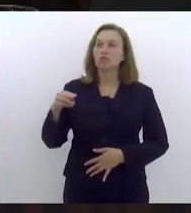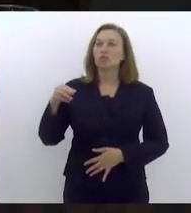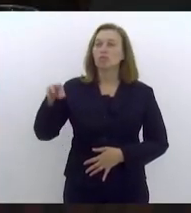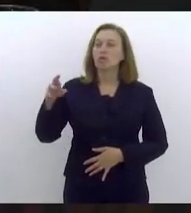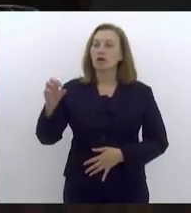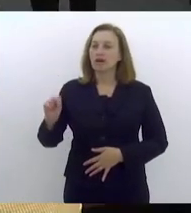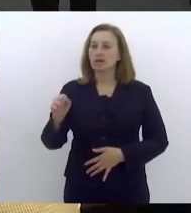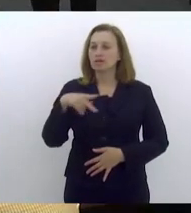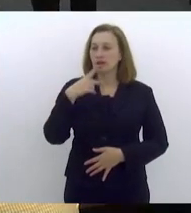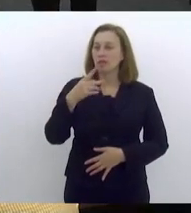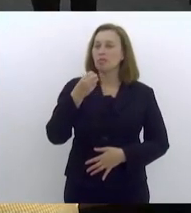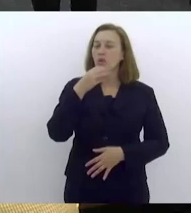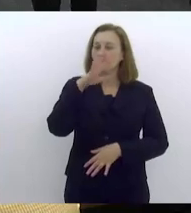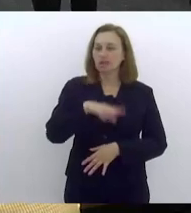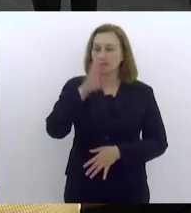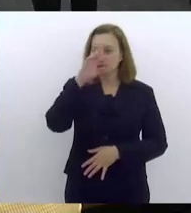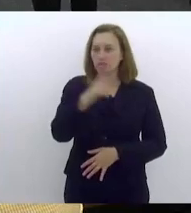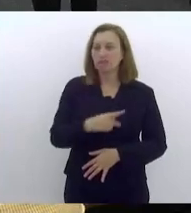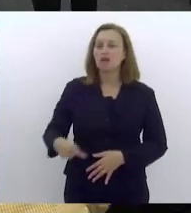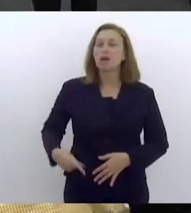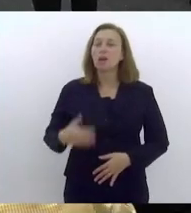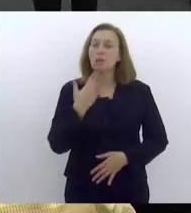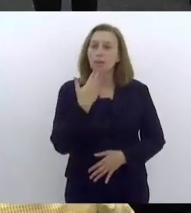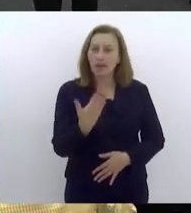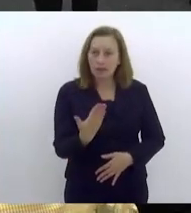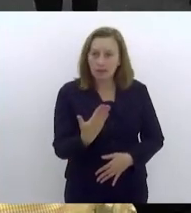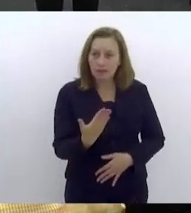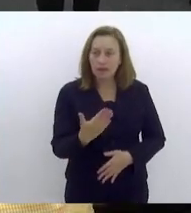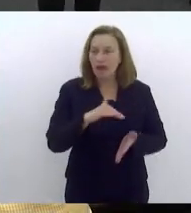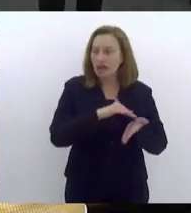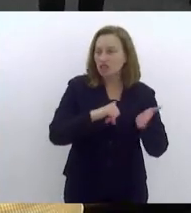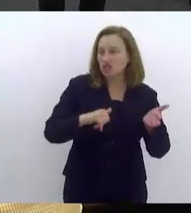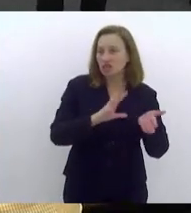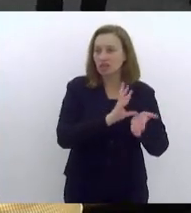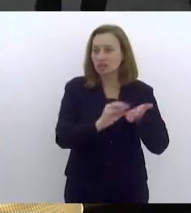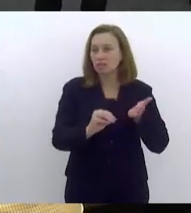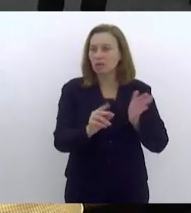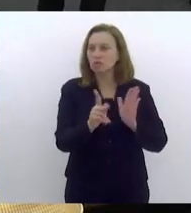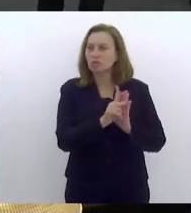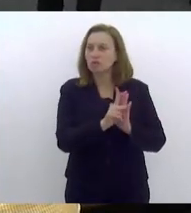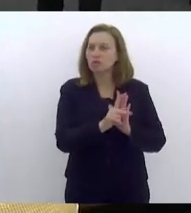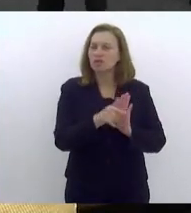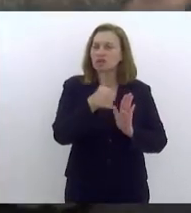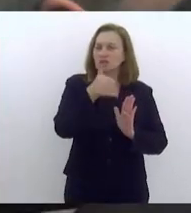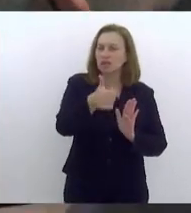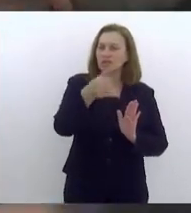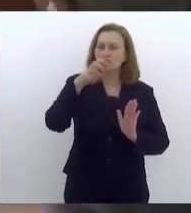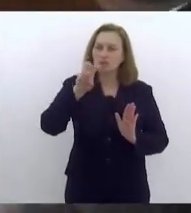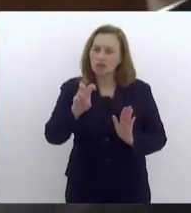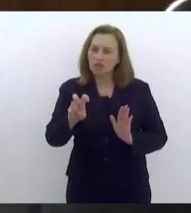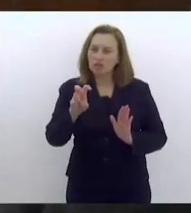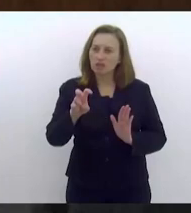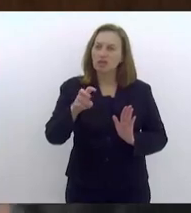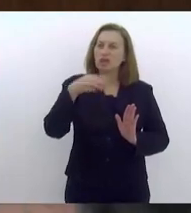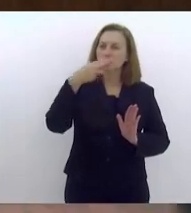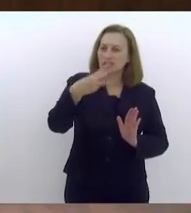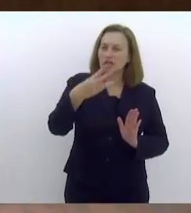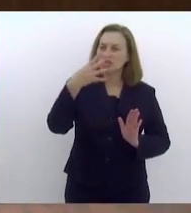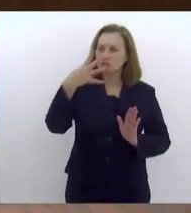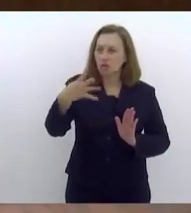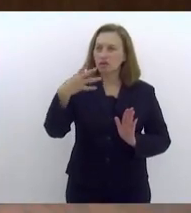Senhora presidente, boa tarde. Por gentileza, pedir a retirada de pauta do projeto 15º da pauta,